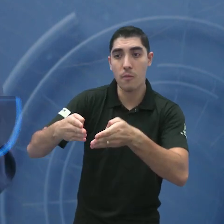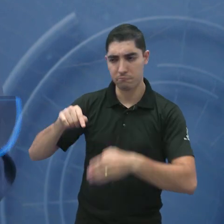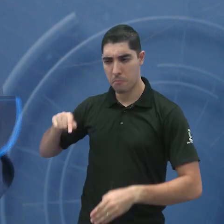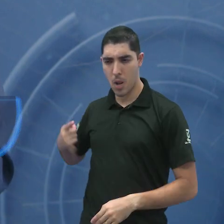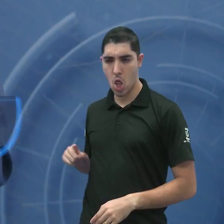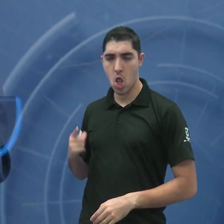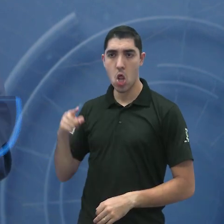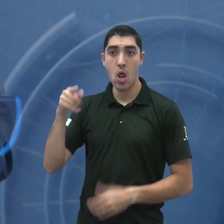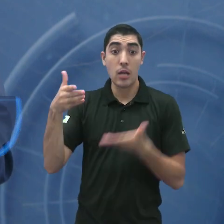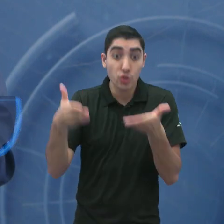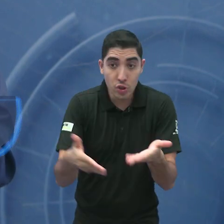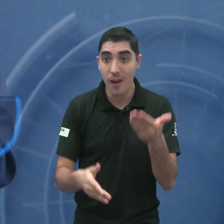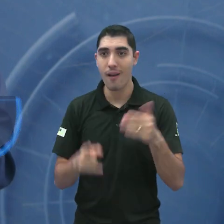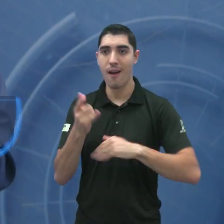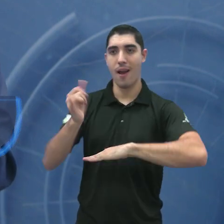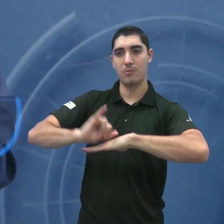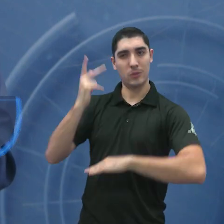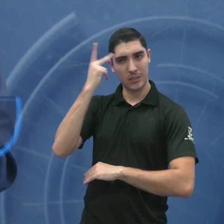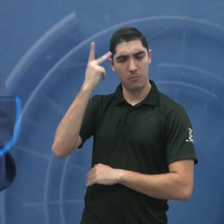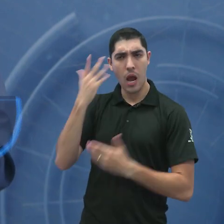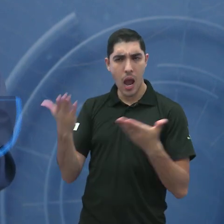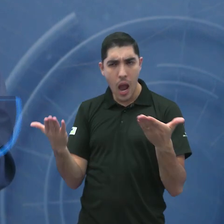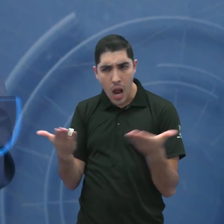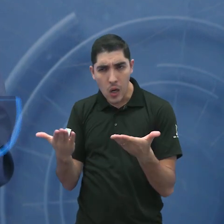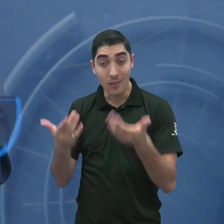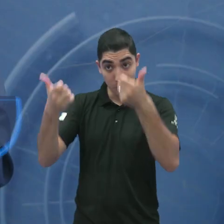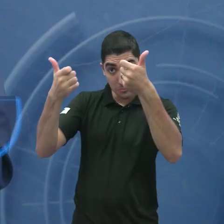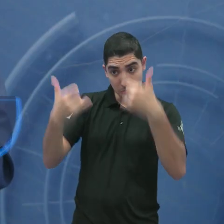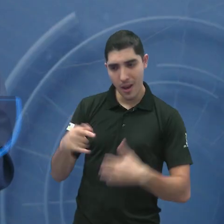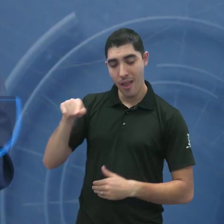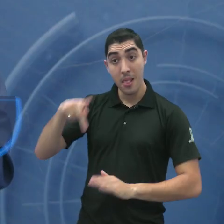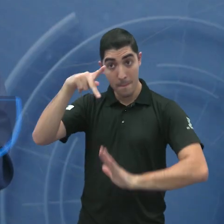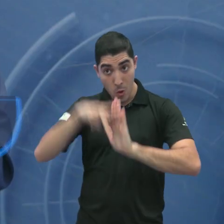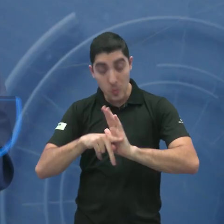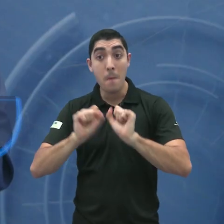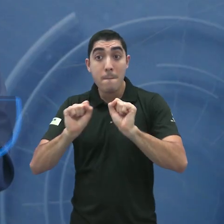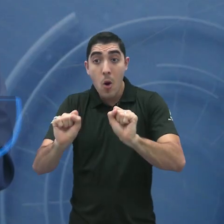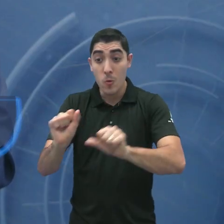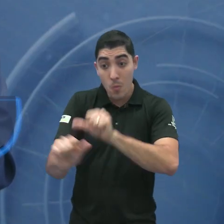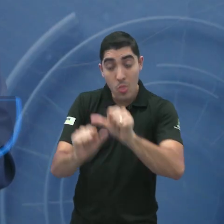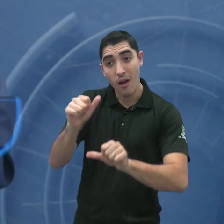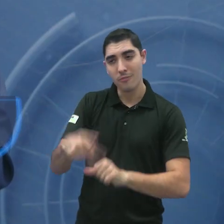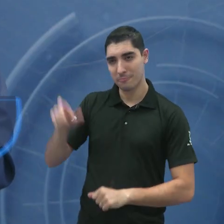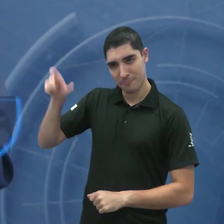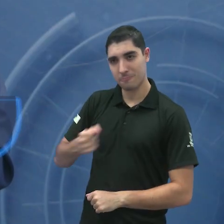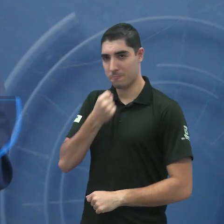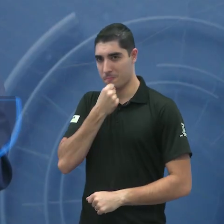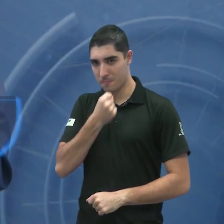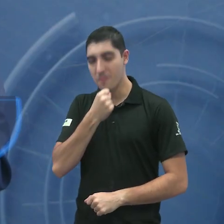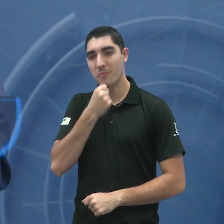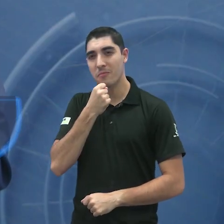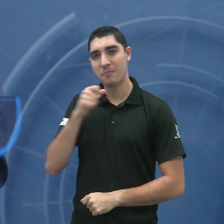Quem explica como esse projeto pode impactar a mobilidade na nossa região é a nossa repórter